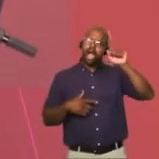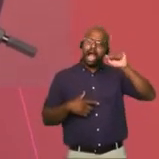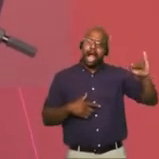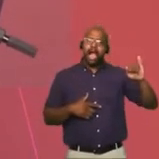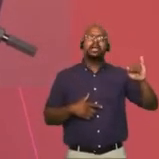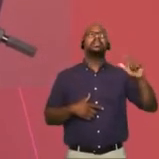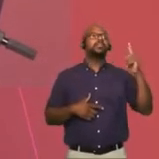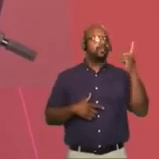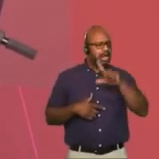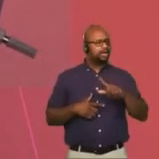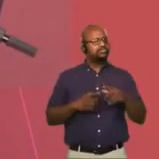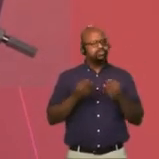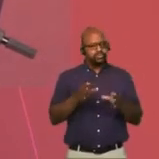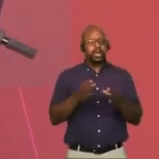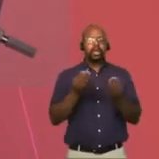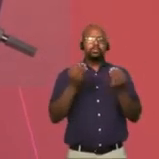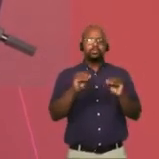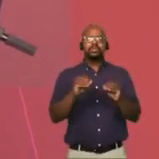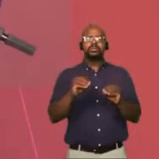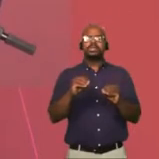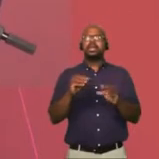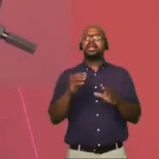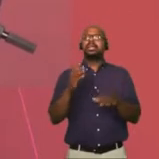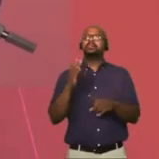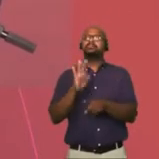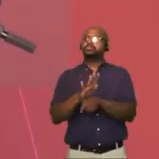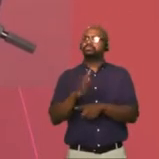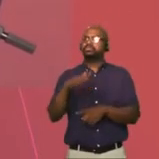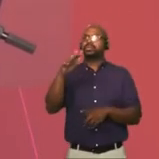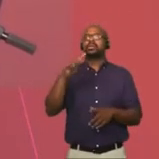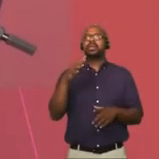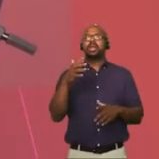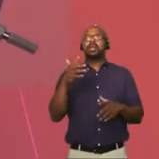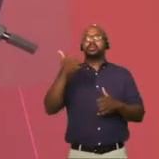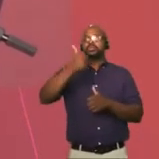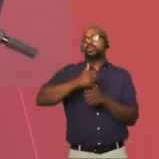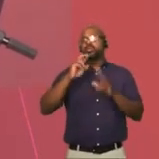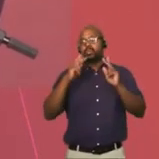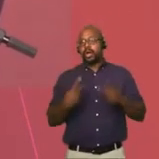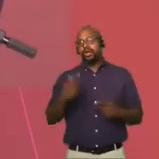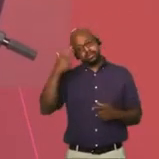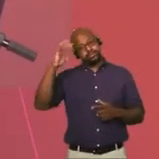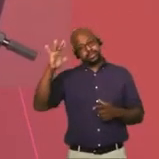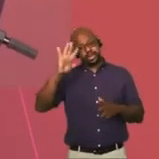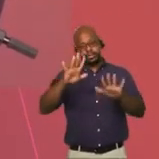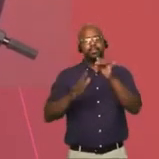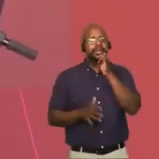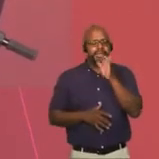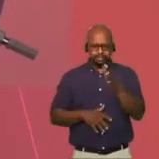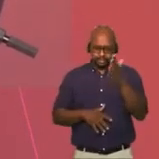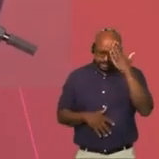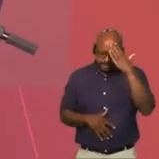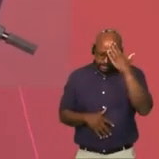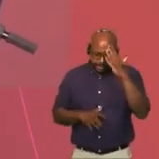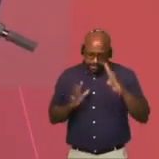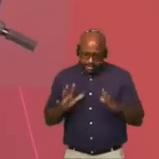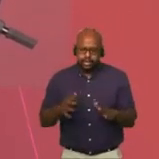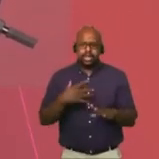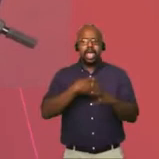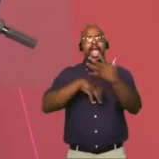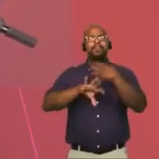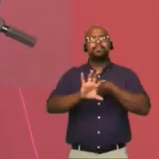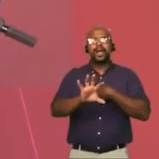e vai conseguir suplantar a capacidade humana de pensar Ok mas por exemplo já se sabe que